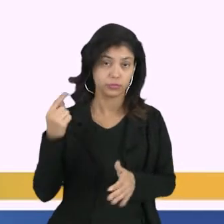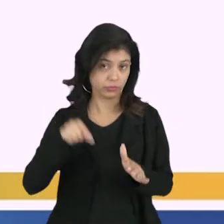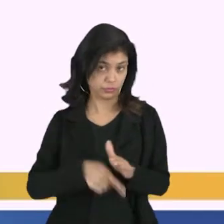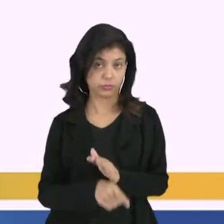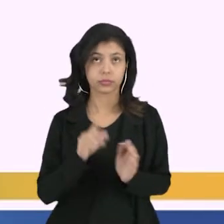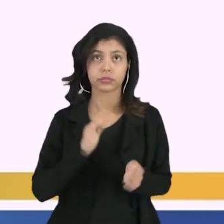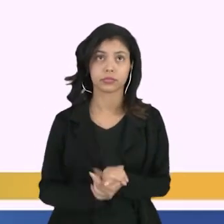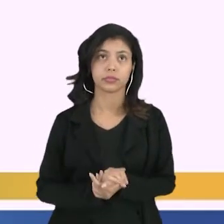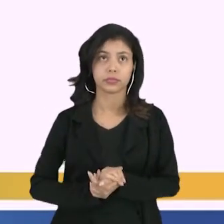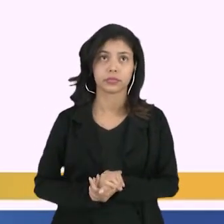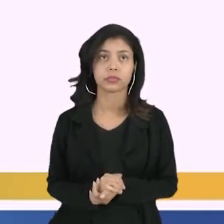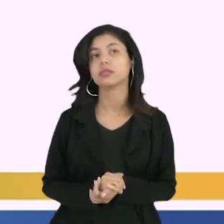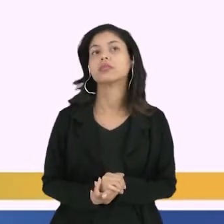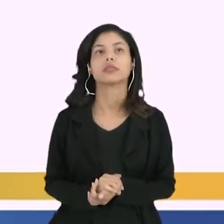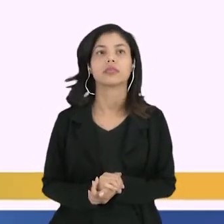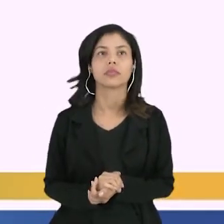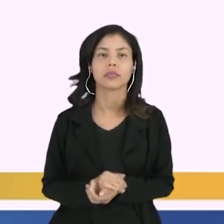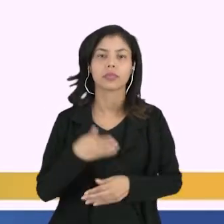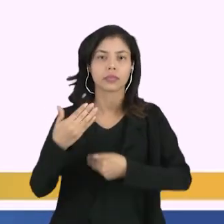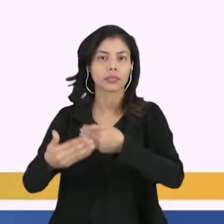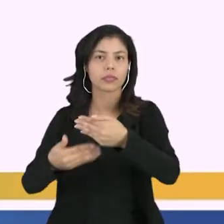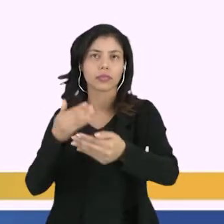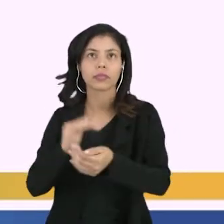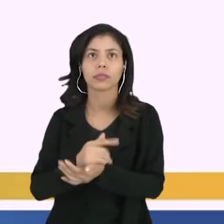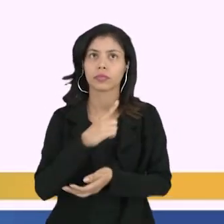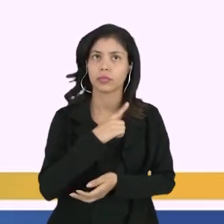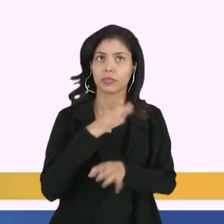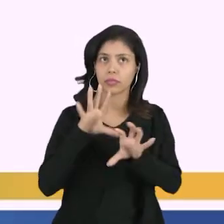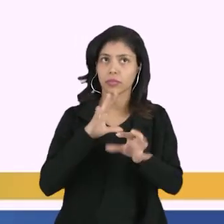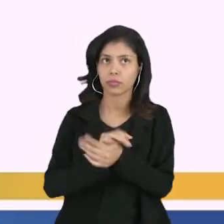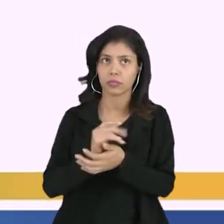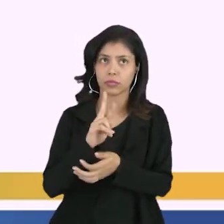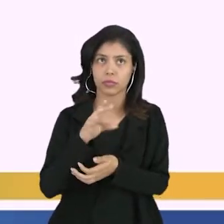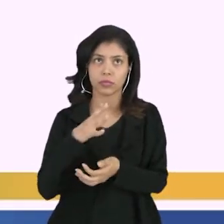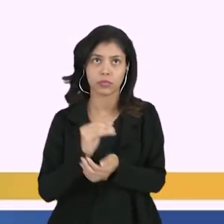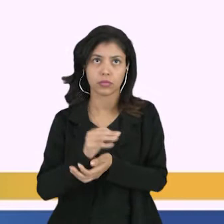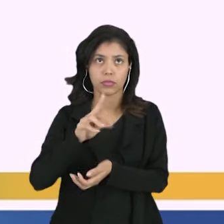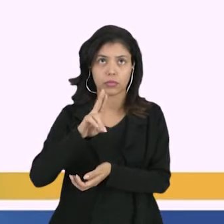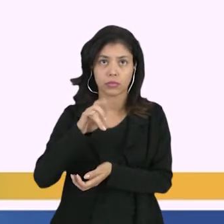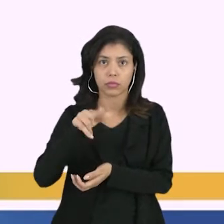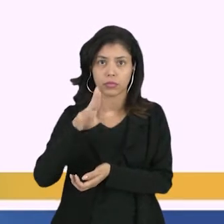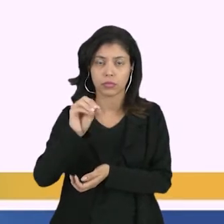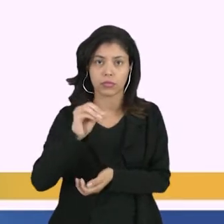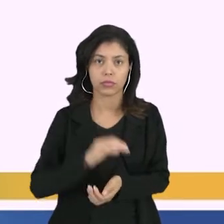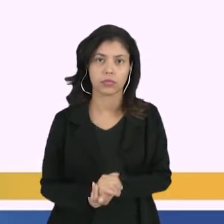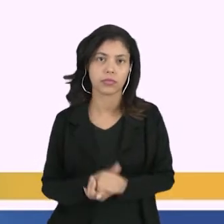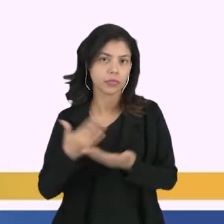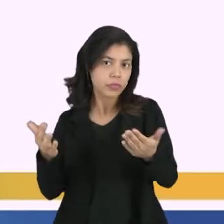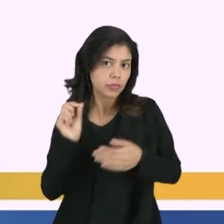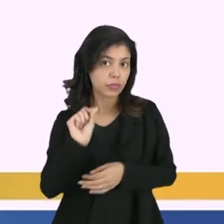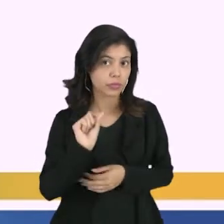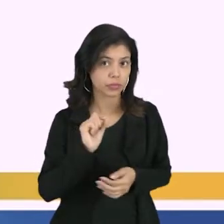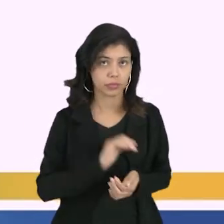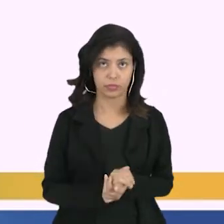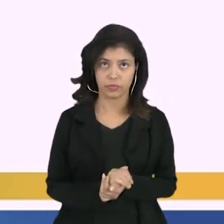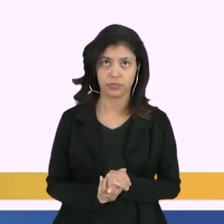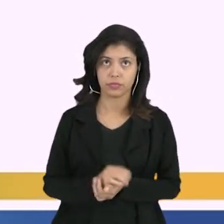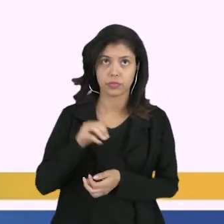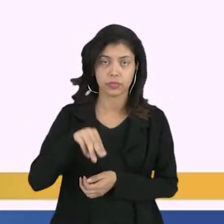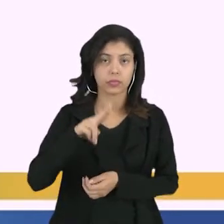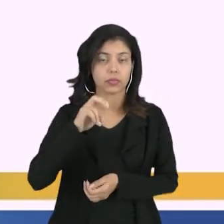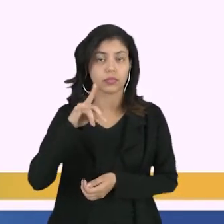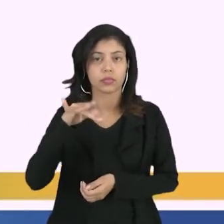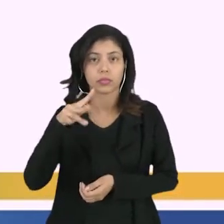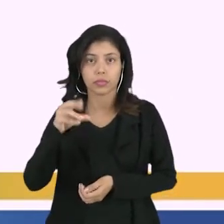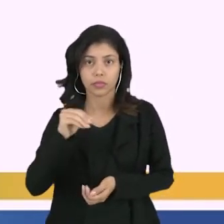dentro desse processo, nós temos aí o exclusivo metropolitano, né? O que seria isso? Seria o